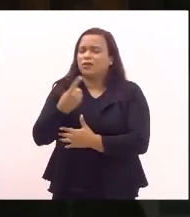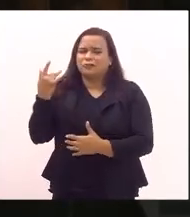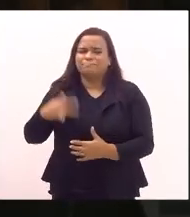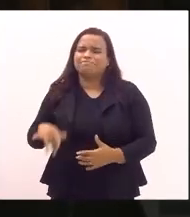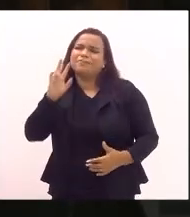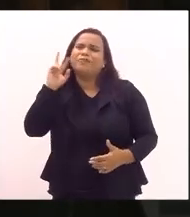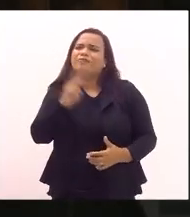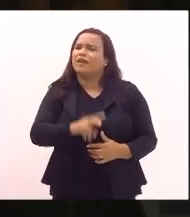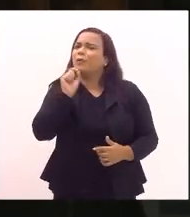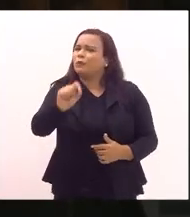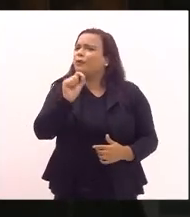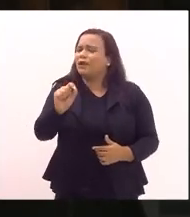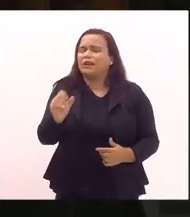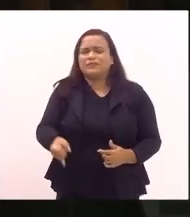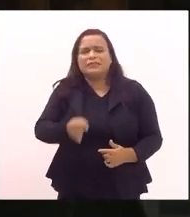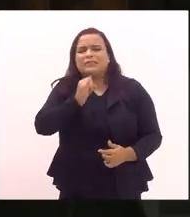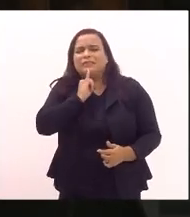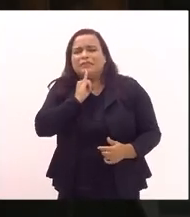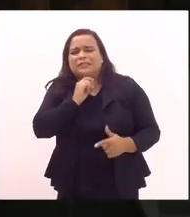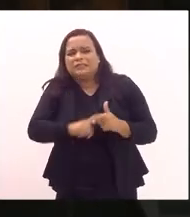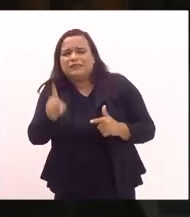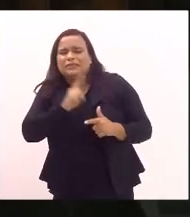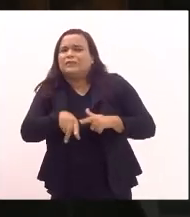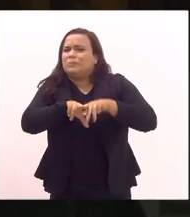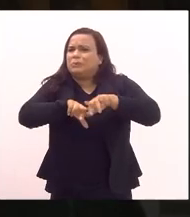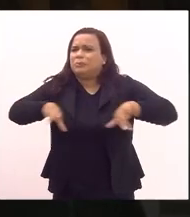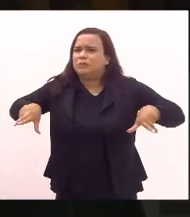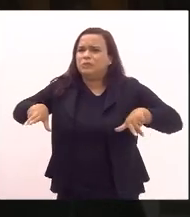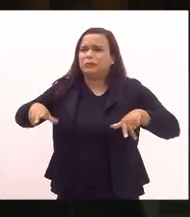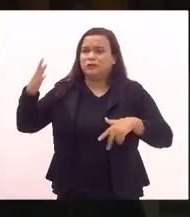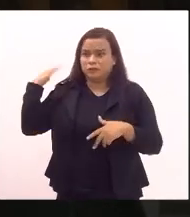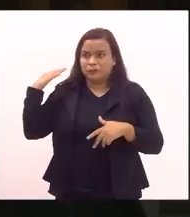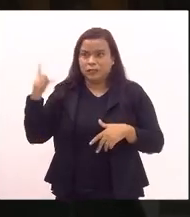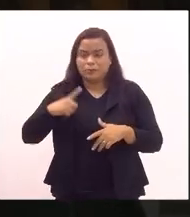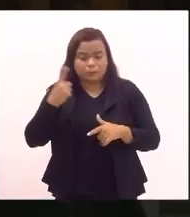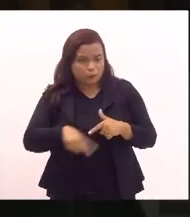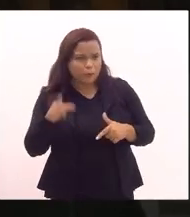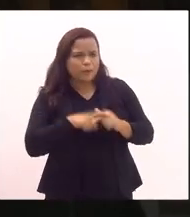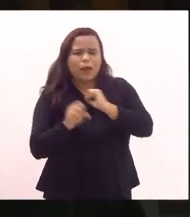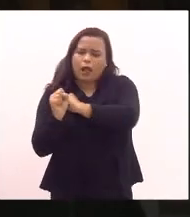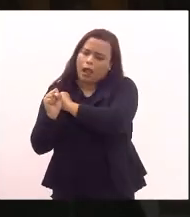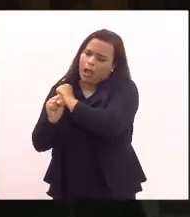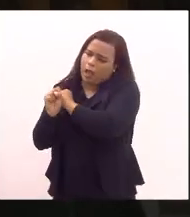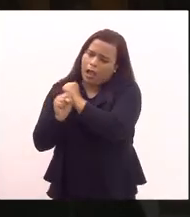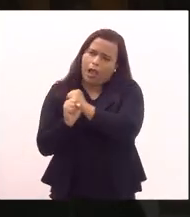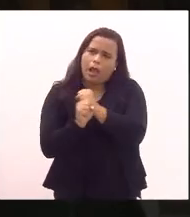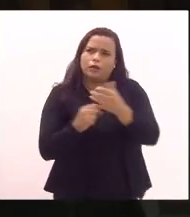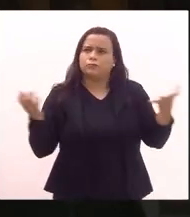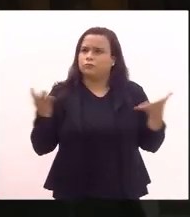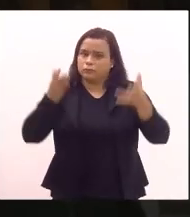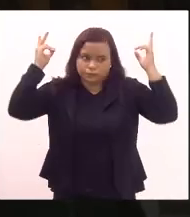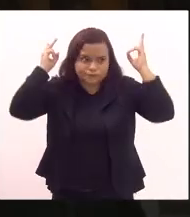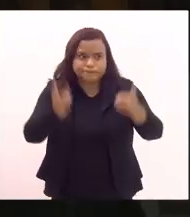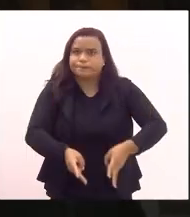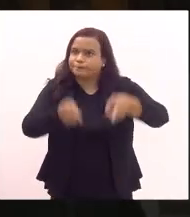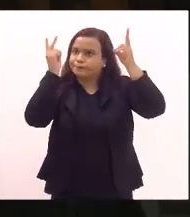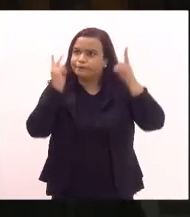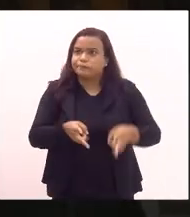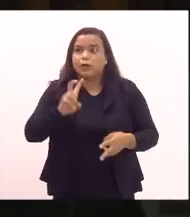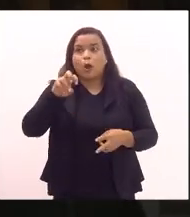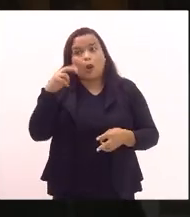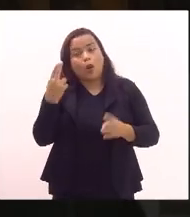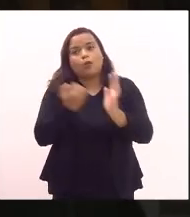que problemas que a gente vinha enfrentando ao longo dos últimos anos permanecem ou se